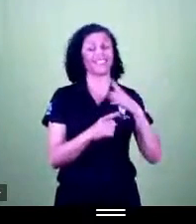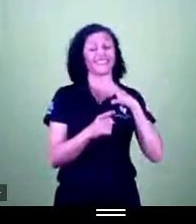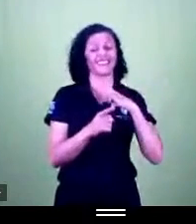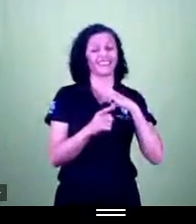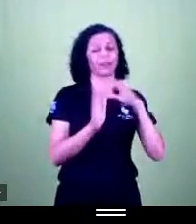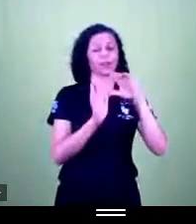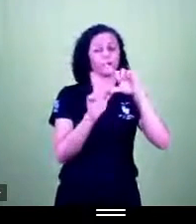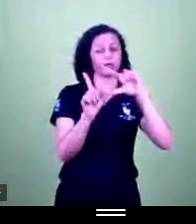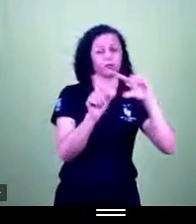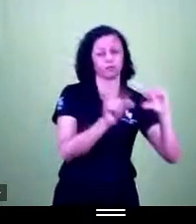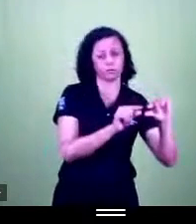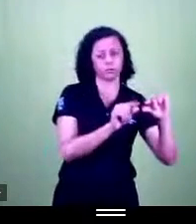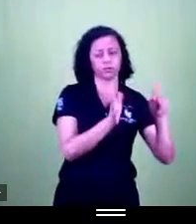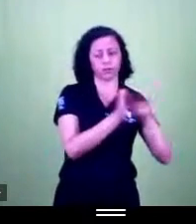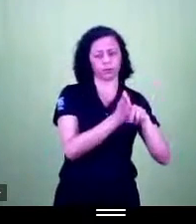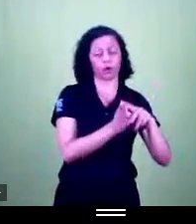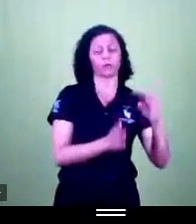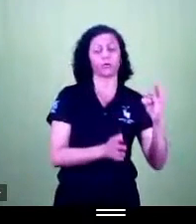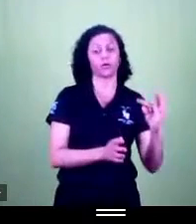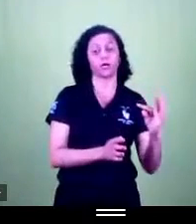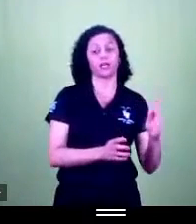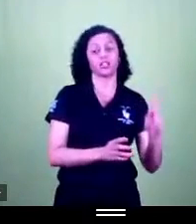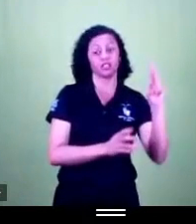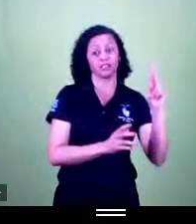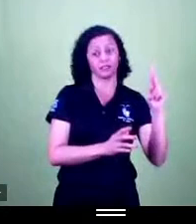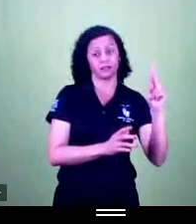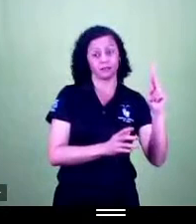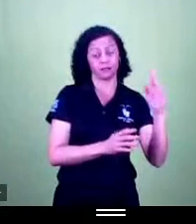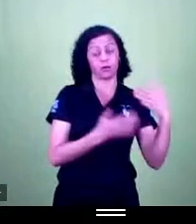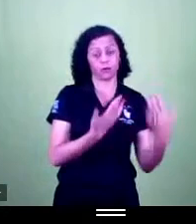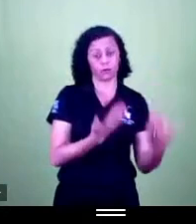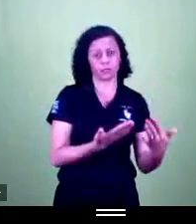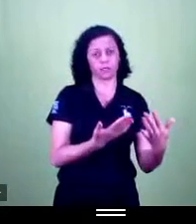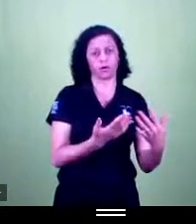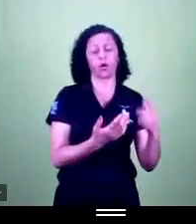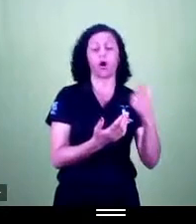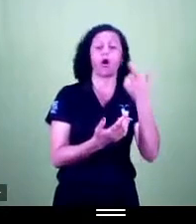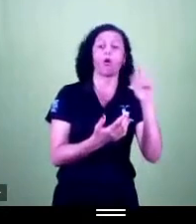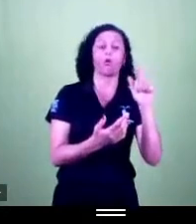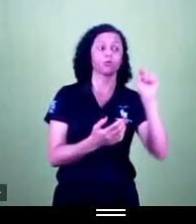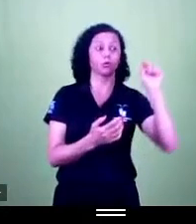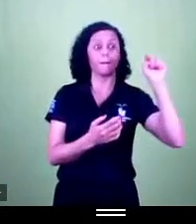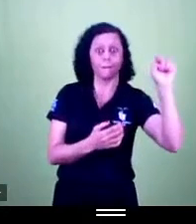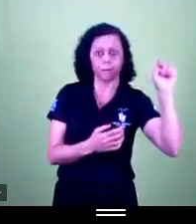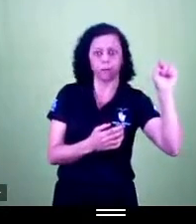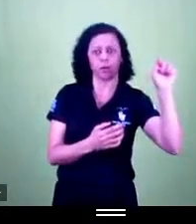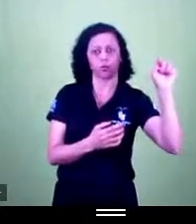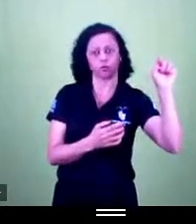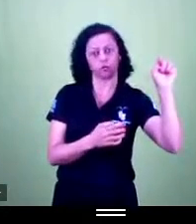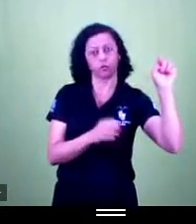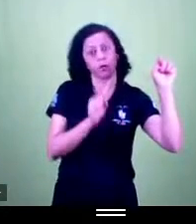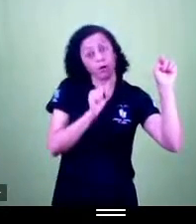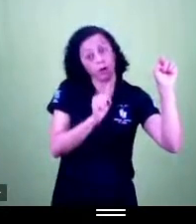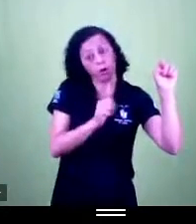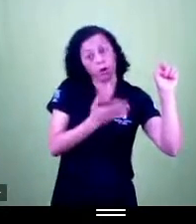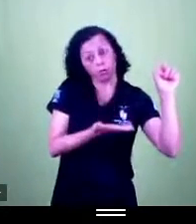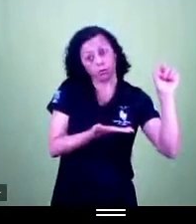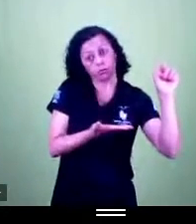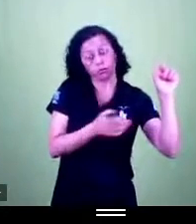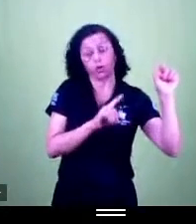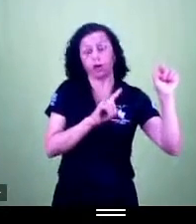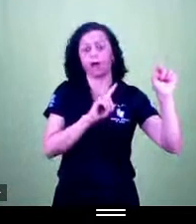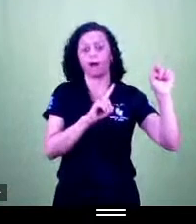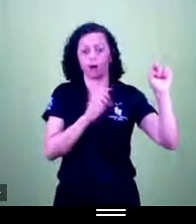do resistor 1, então aqui é outro ponto. Poderia até ser um outro nó que pega a tensão aqui da fonte.